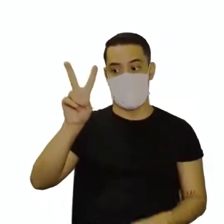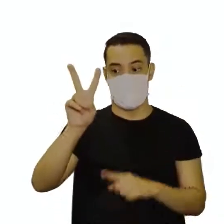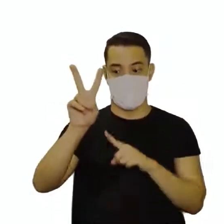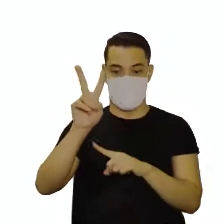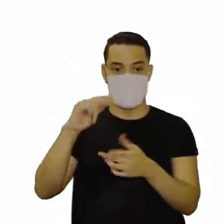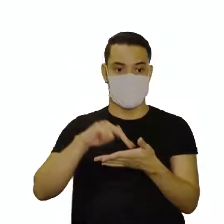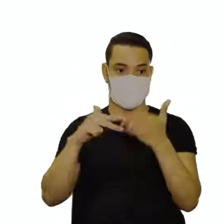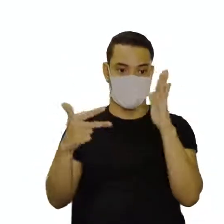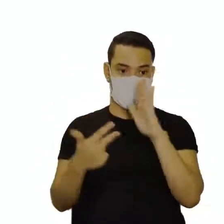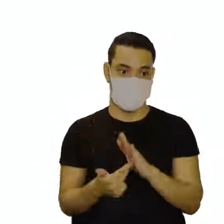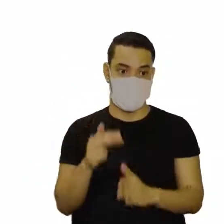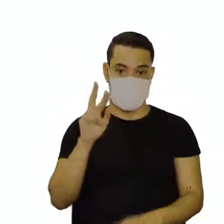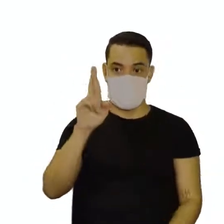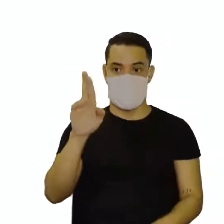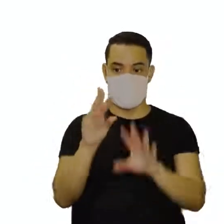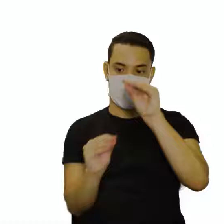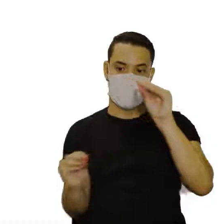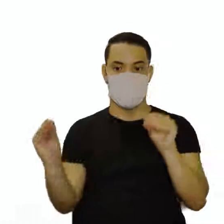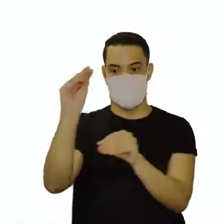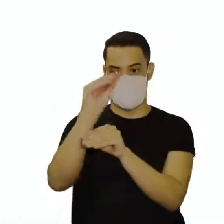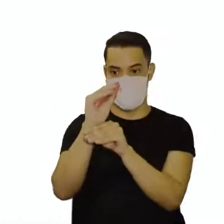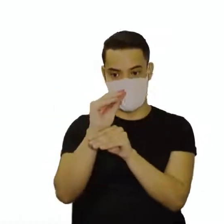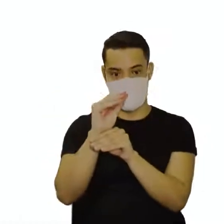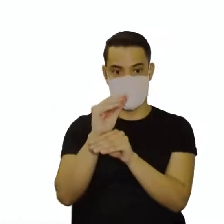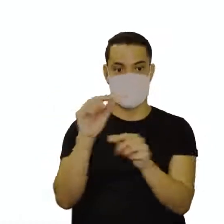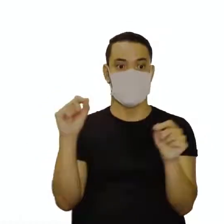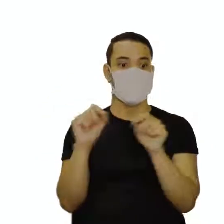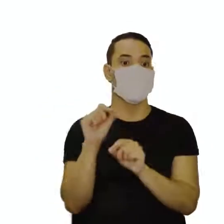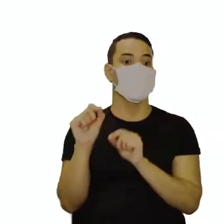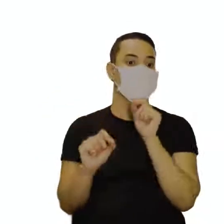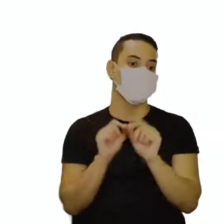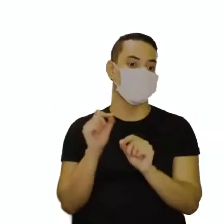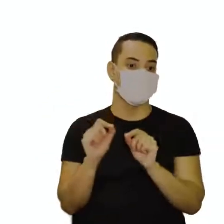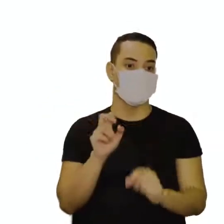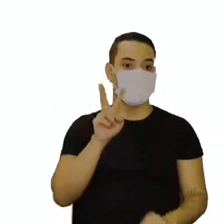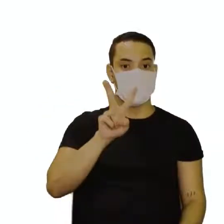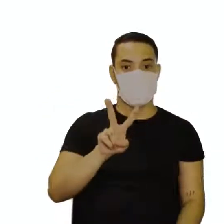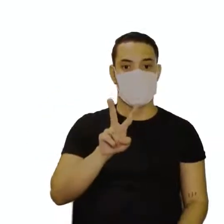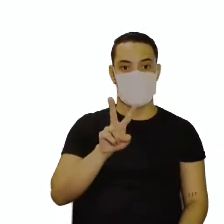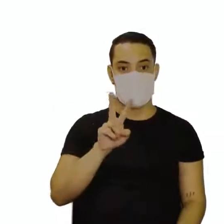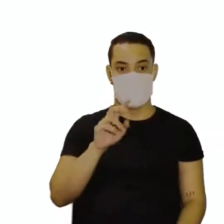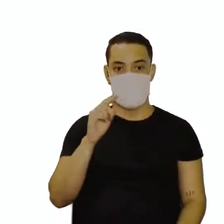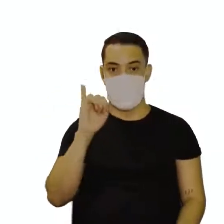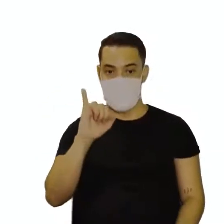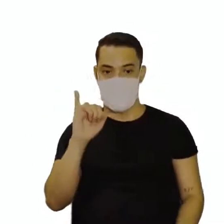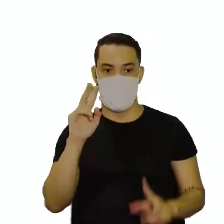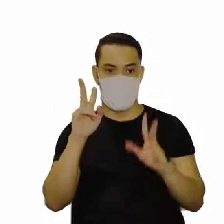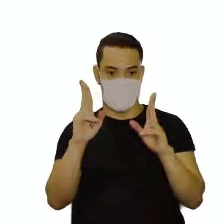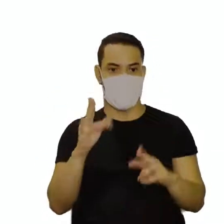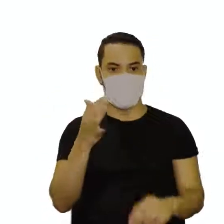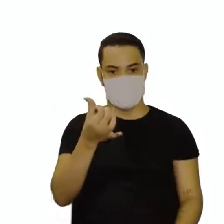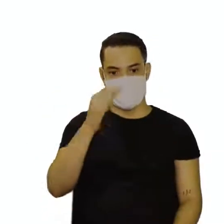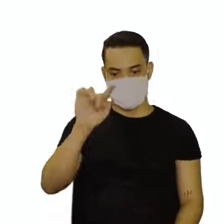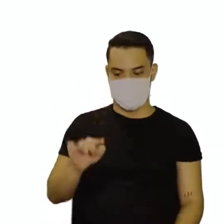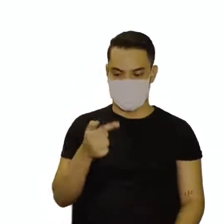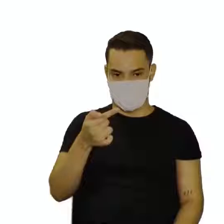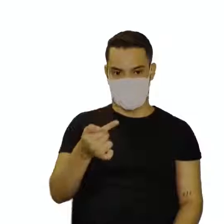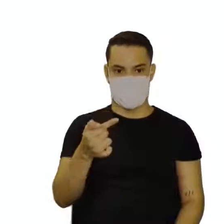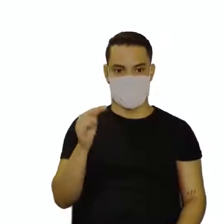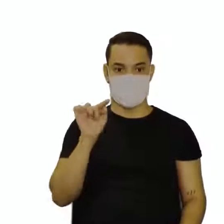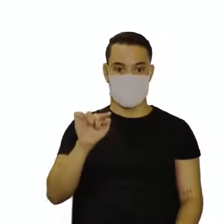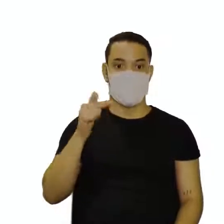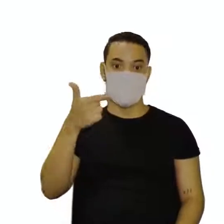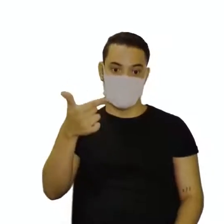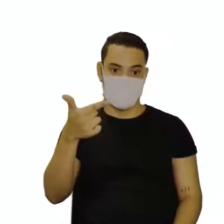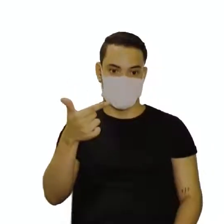a R vezes I. Ficaria o quê? V1 igual a 6,7 vezes 2, que vai